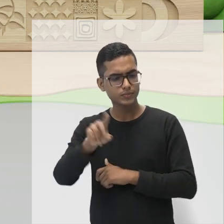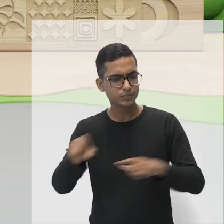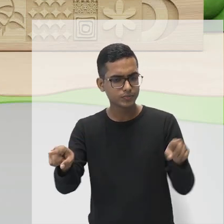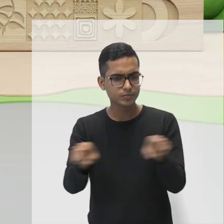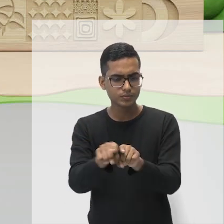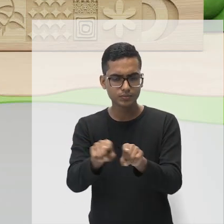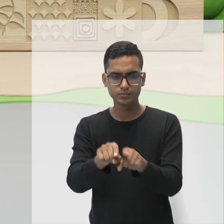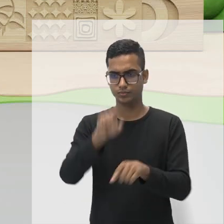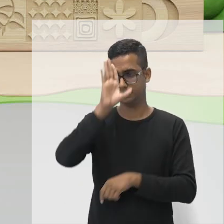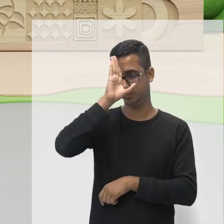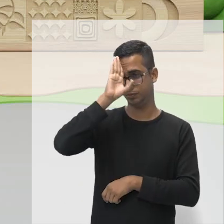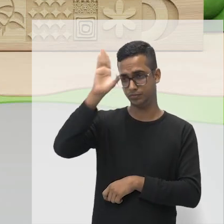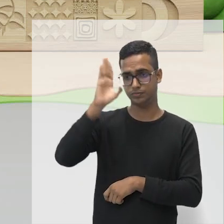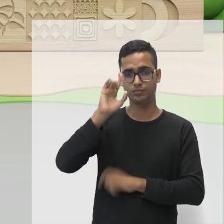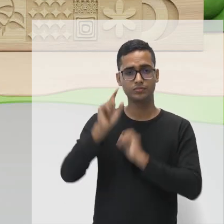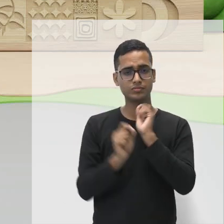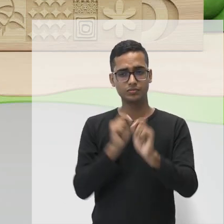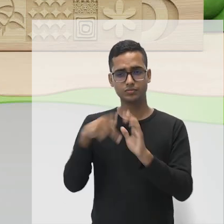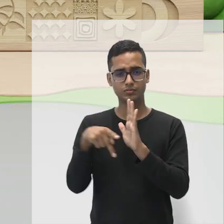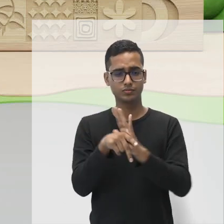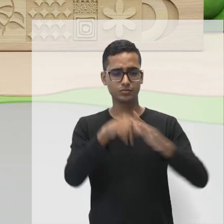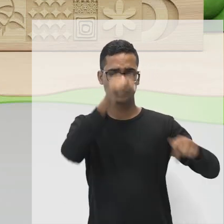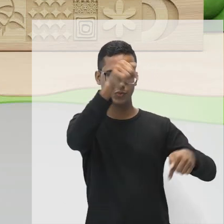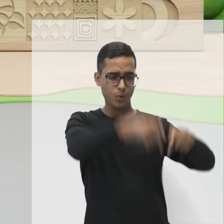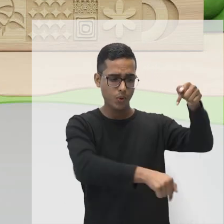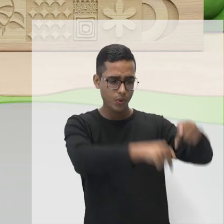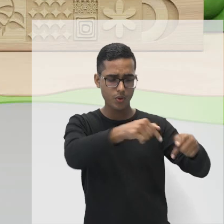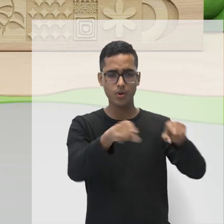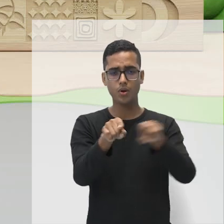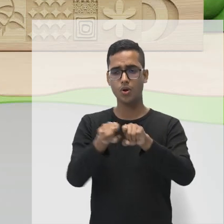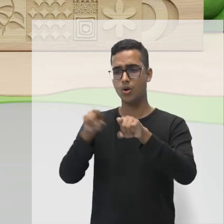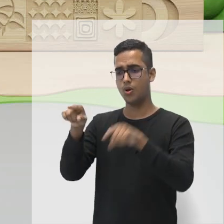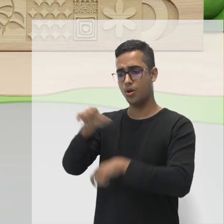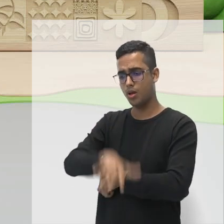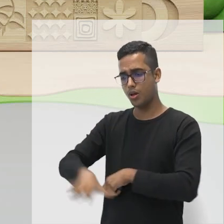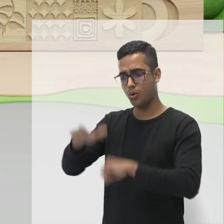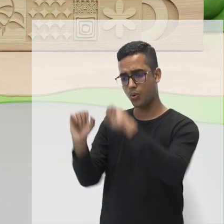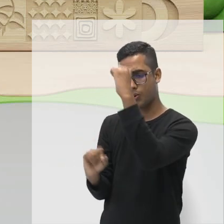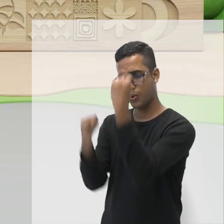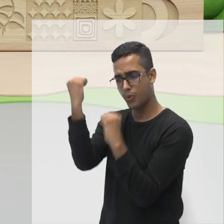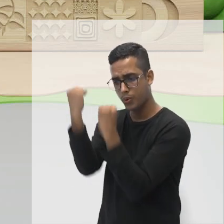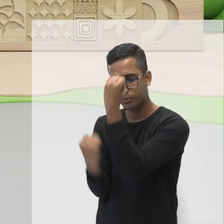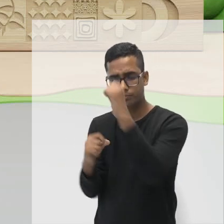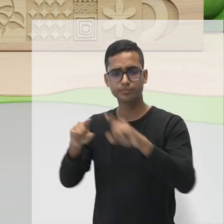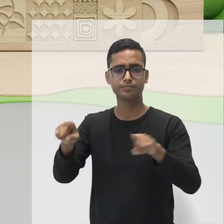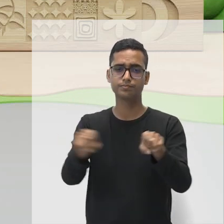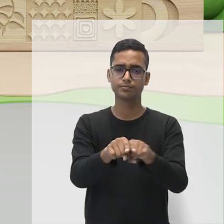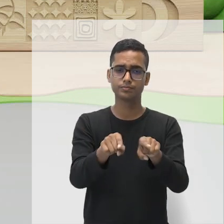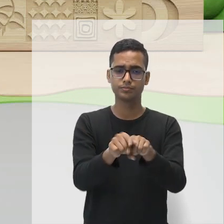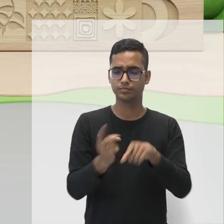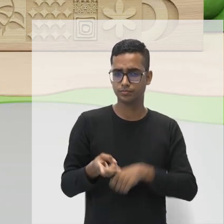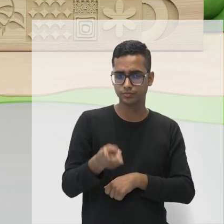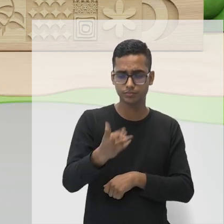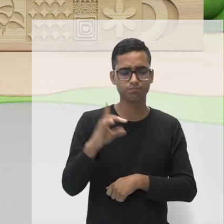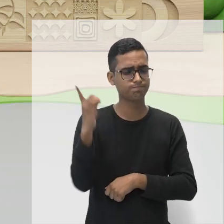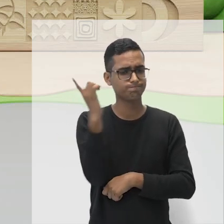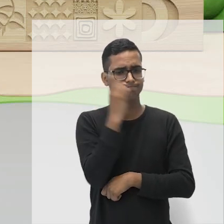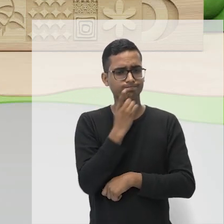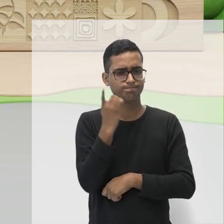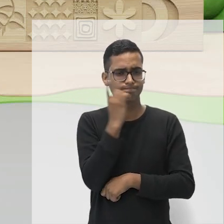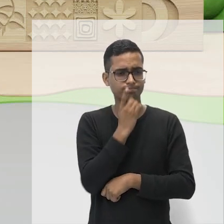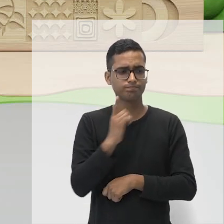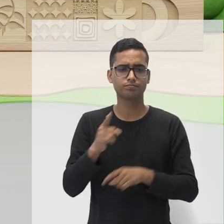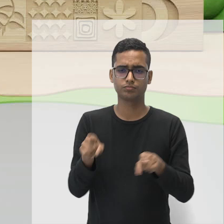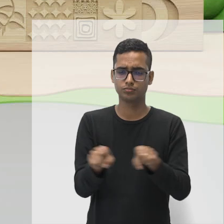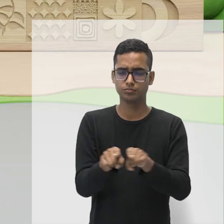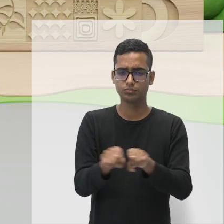utilizados principalmente, né, na química, na indústria, eles também estão nos nossos cotidianos,